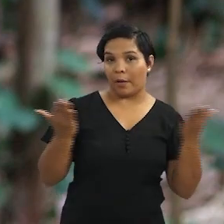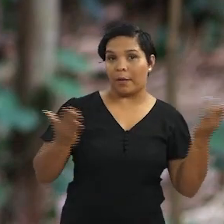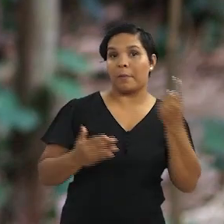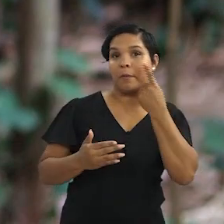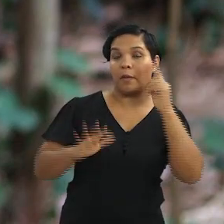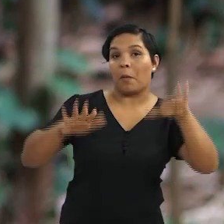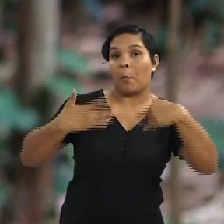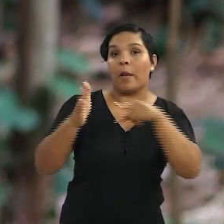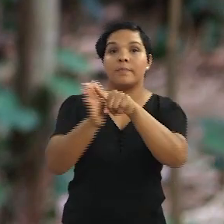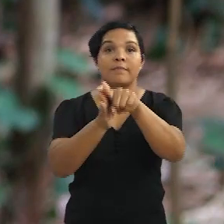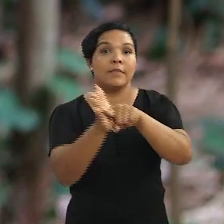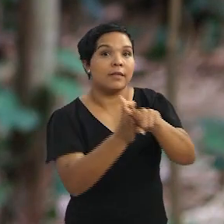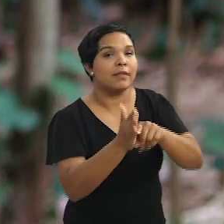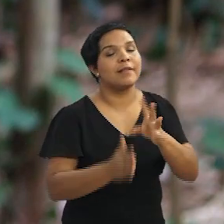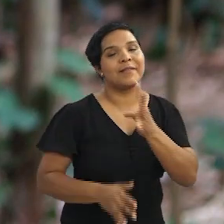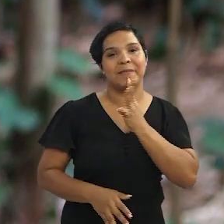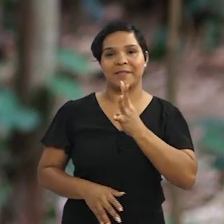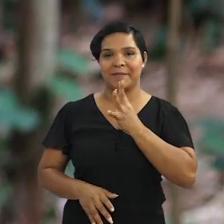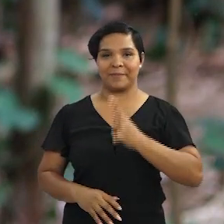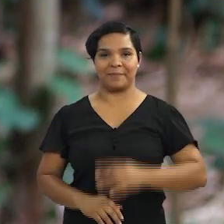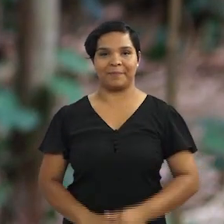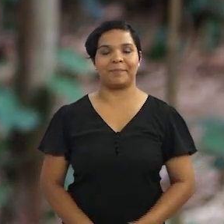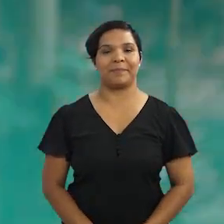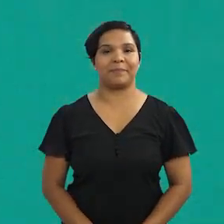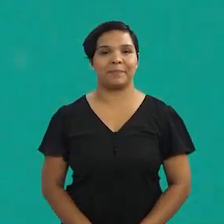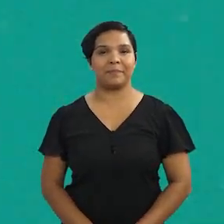Vamos ver agora quais pesquisas iremos conhecer.